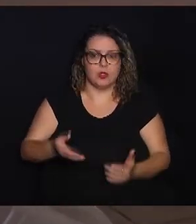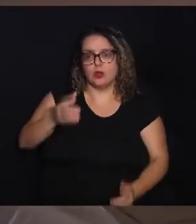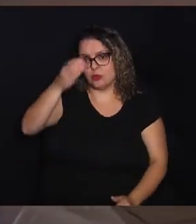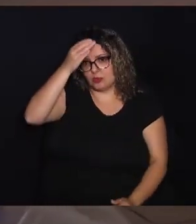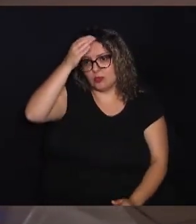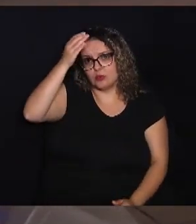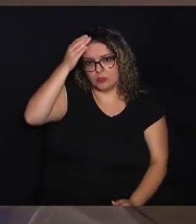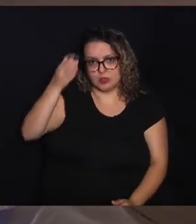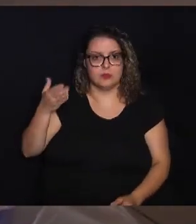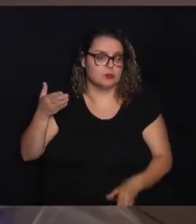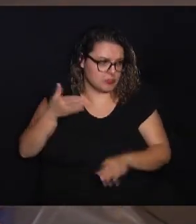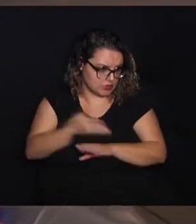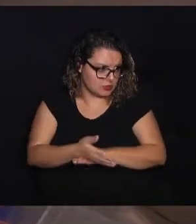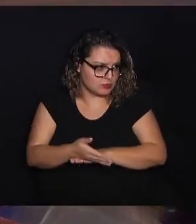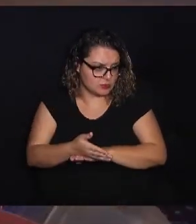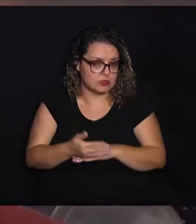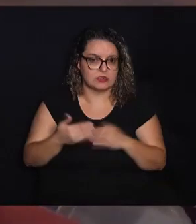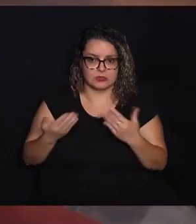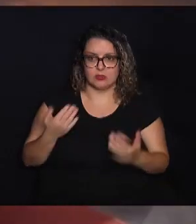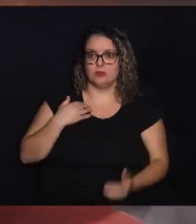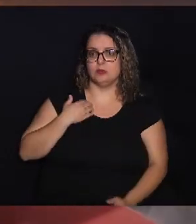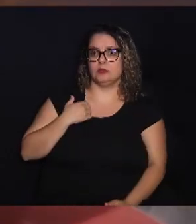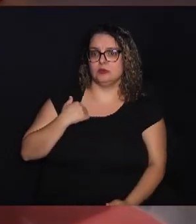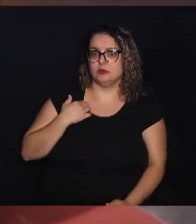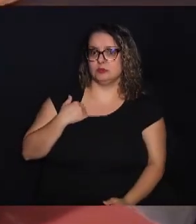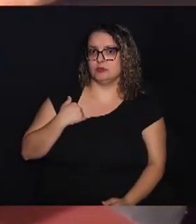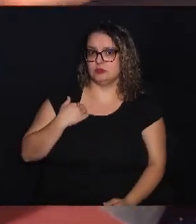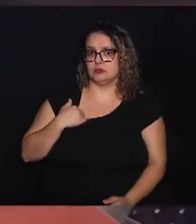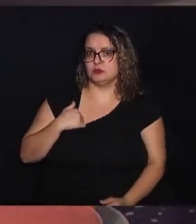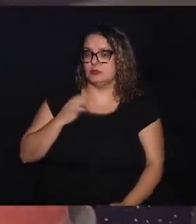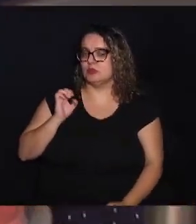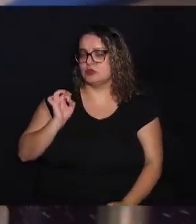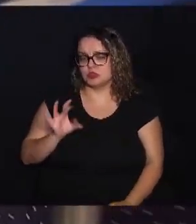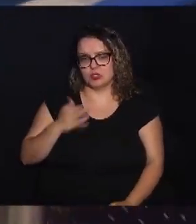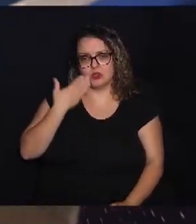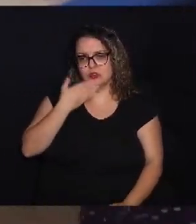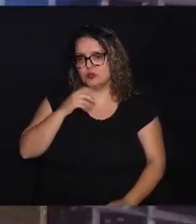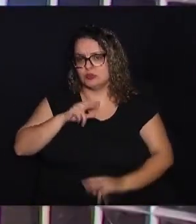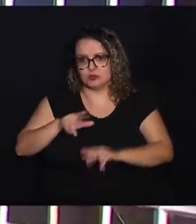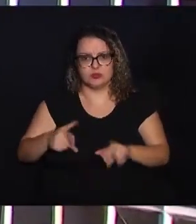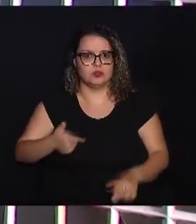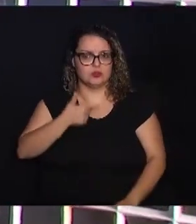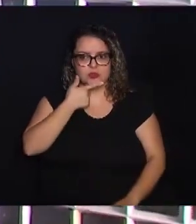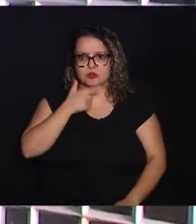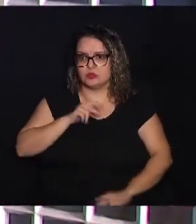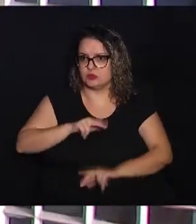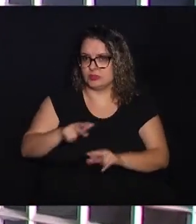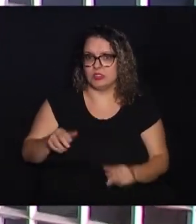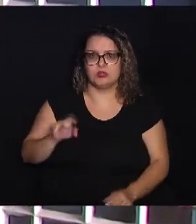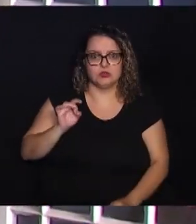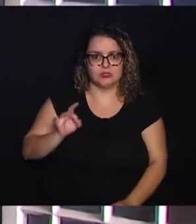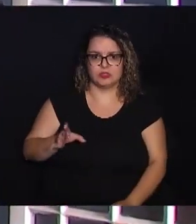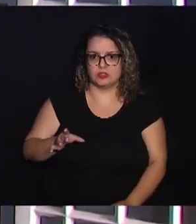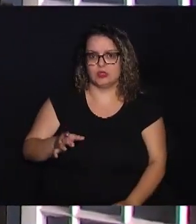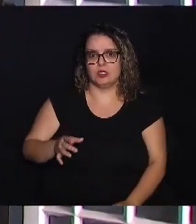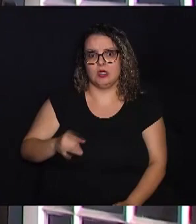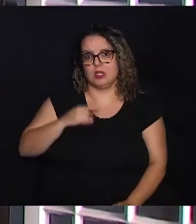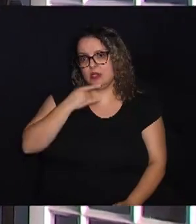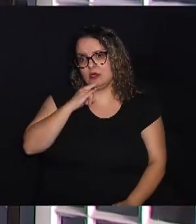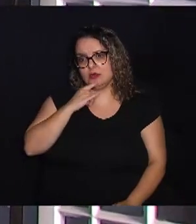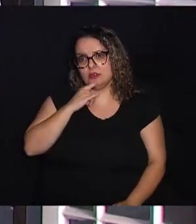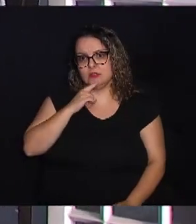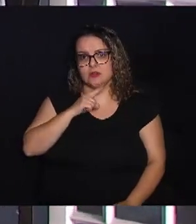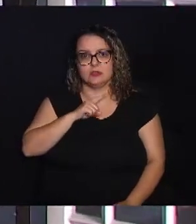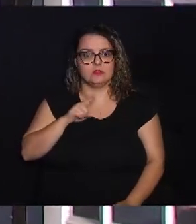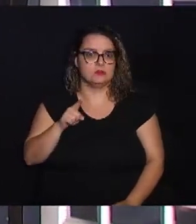cliente entrar. Então, porque só os docinhos, só os queijos, só as cachaças, isso não estava também